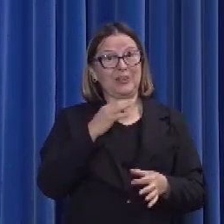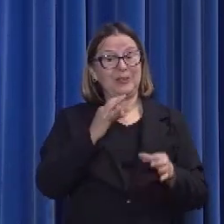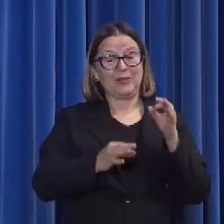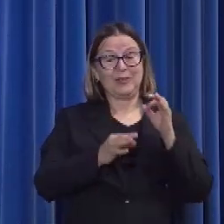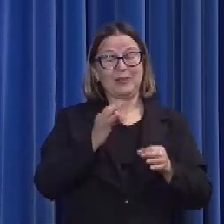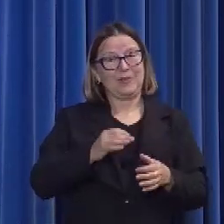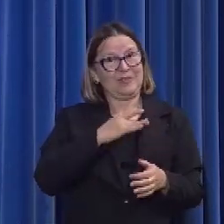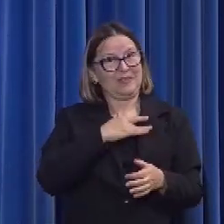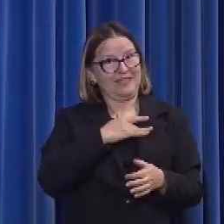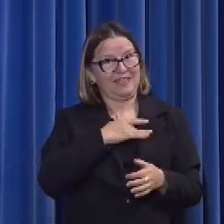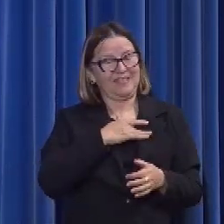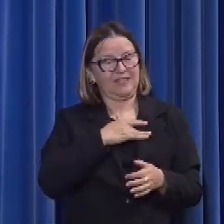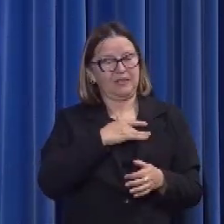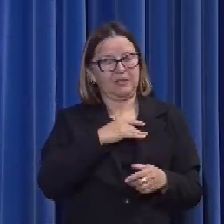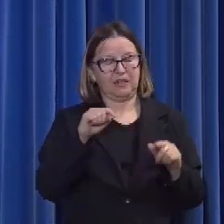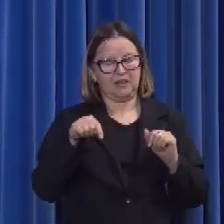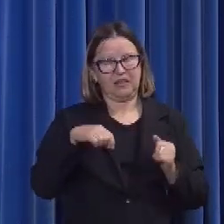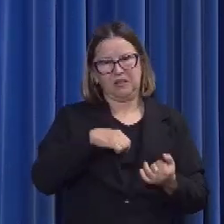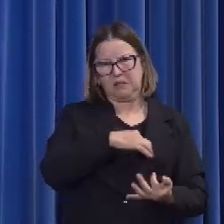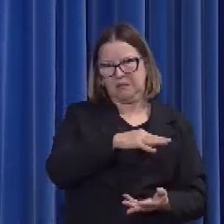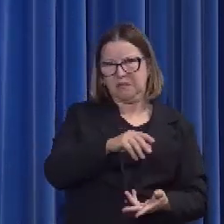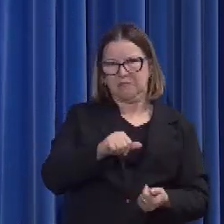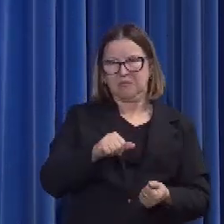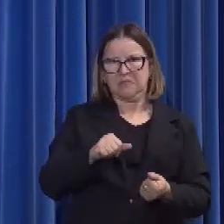mundo que jaz do maligno.